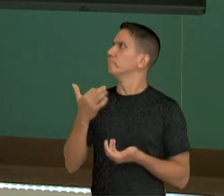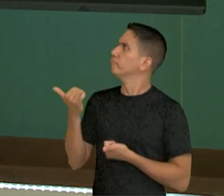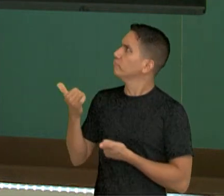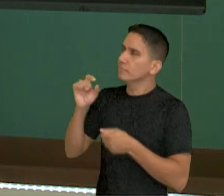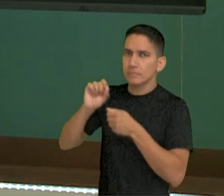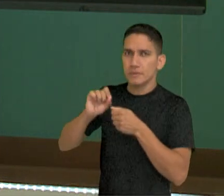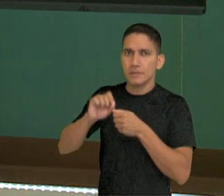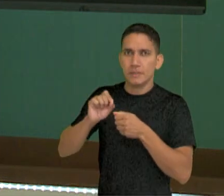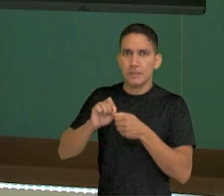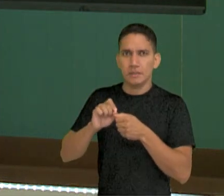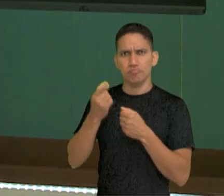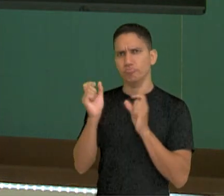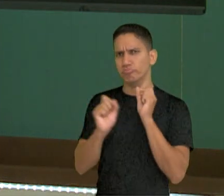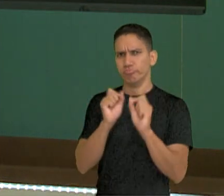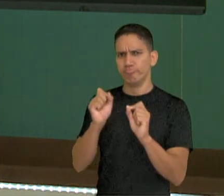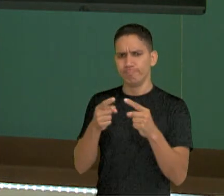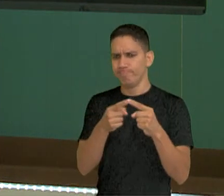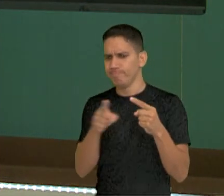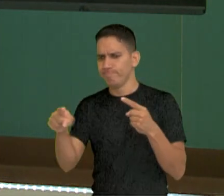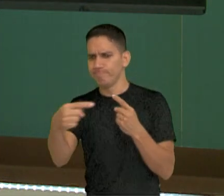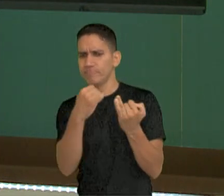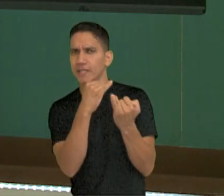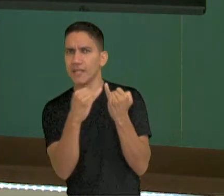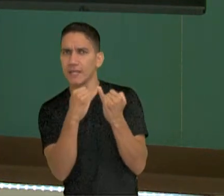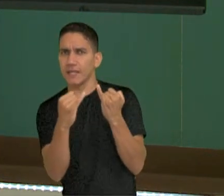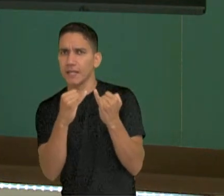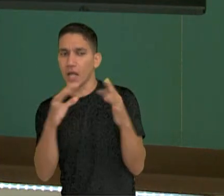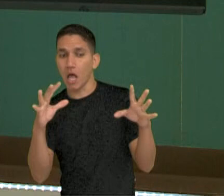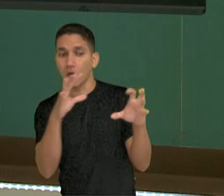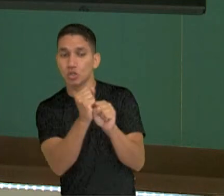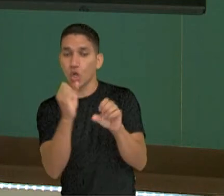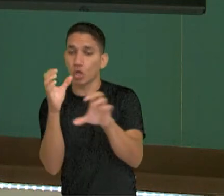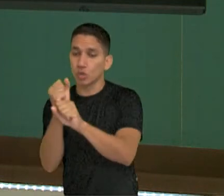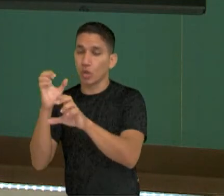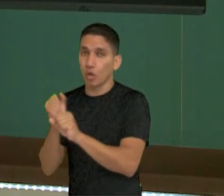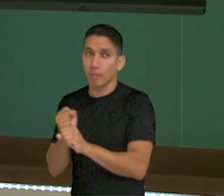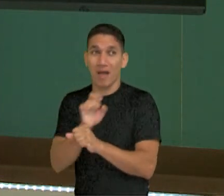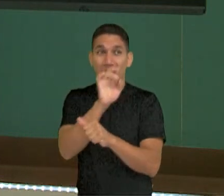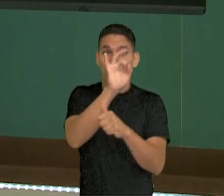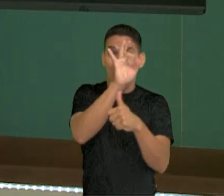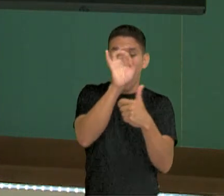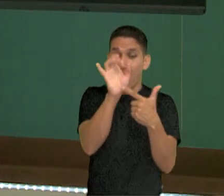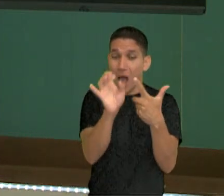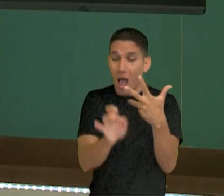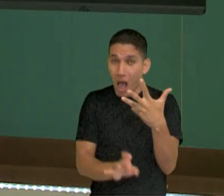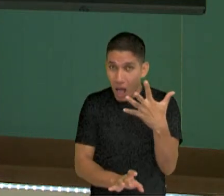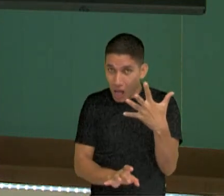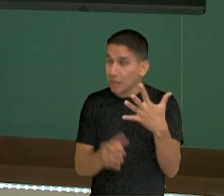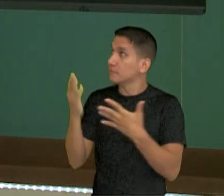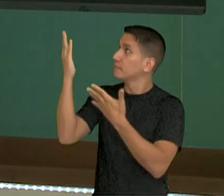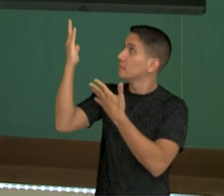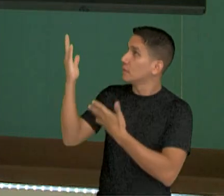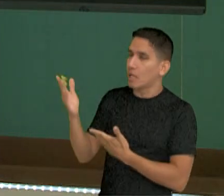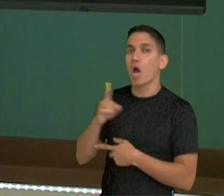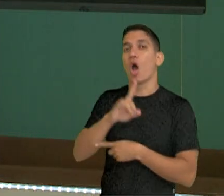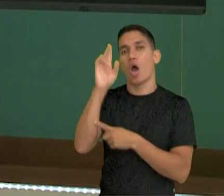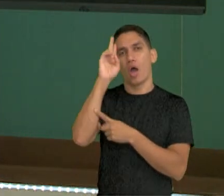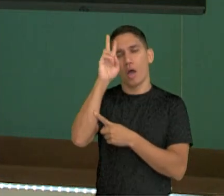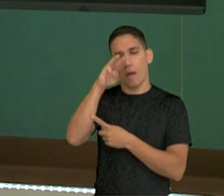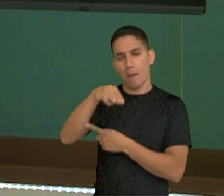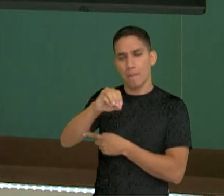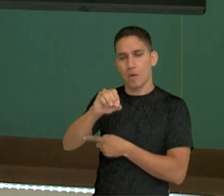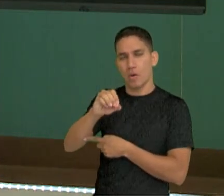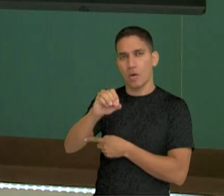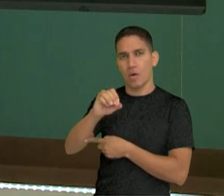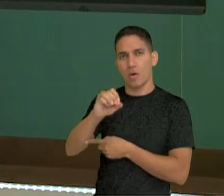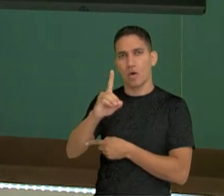desvio médio, somamos os módulos de cada um desses desvios. Então, módulo, lembrando, né? A gente